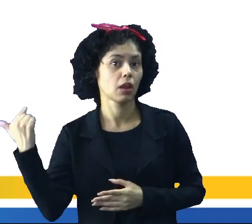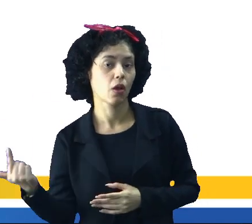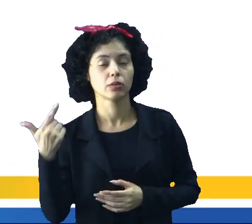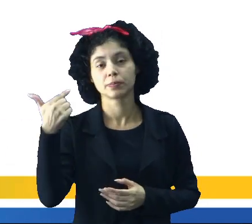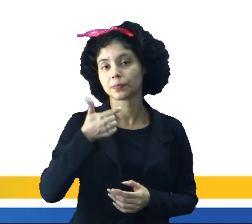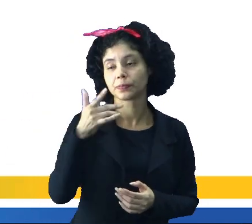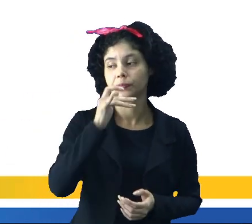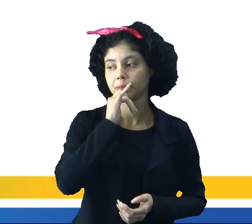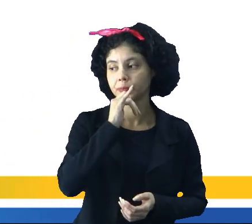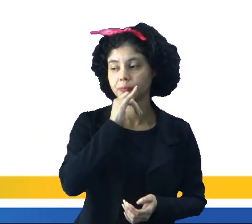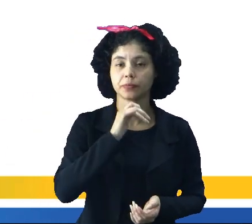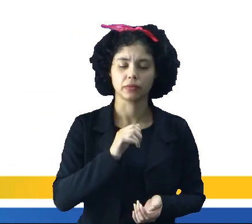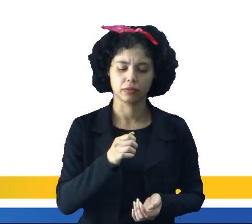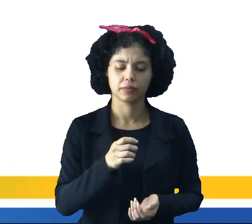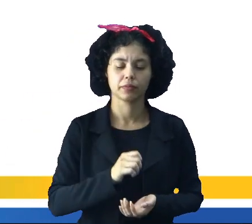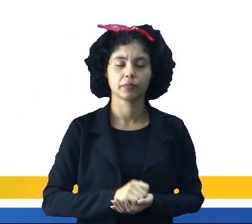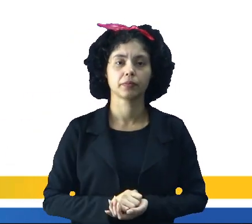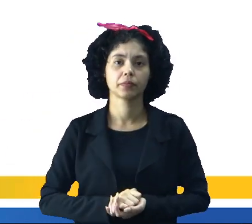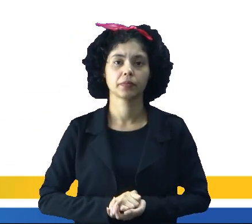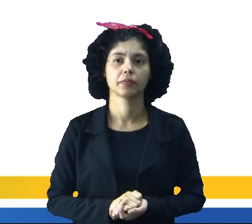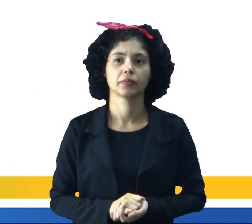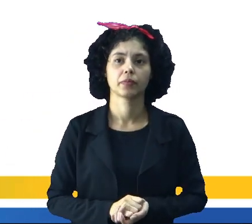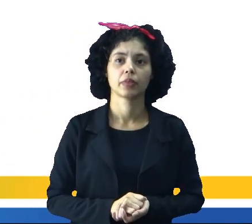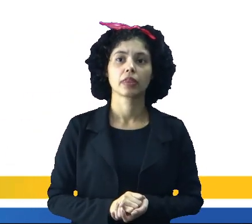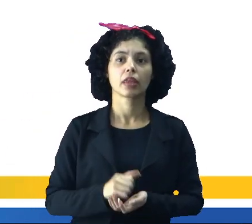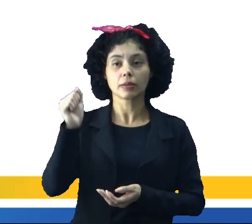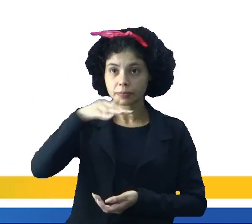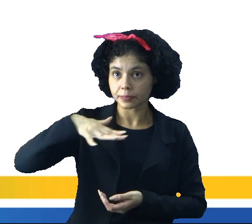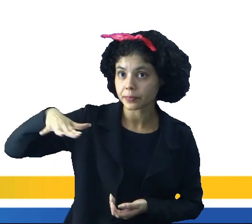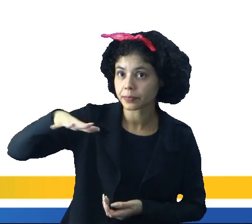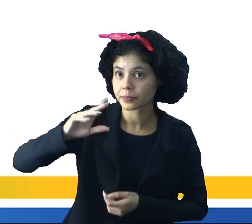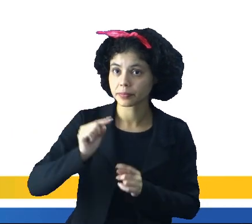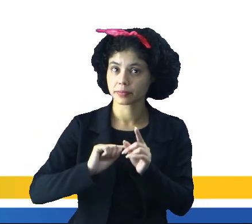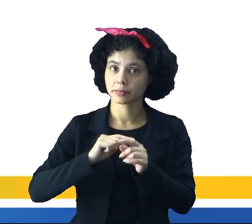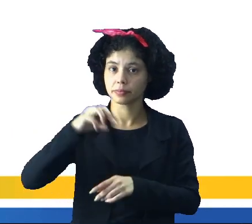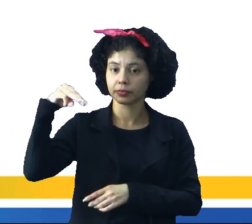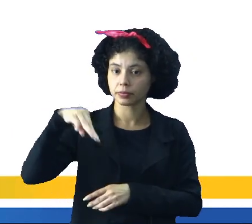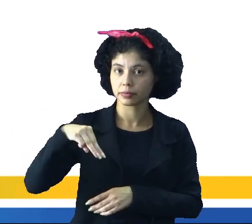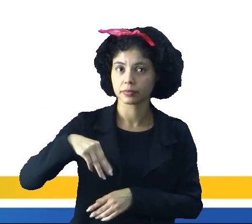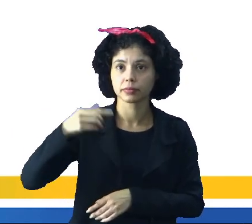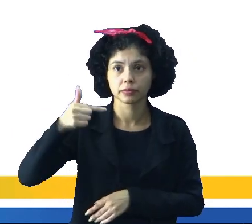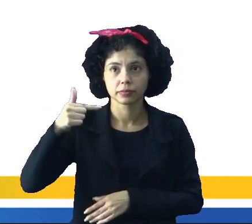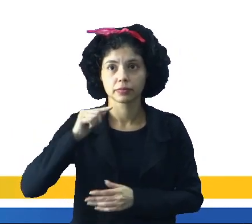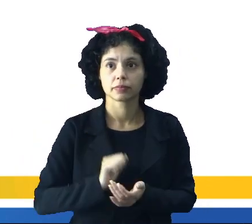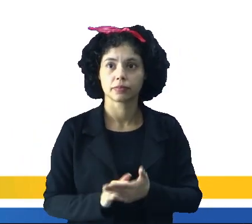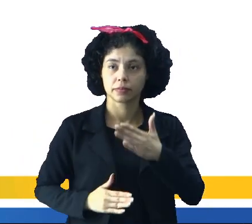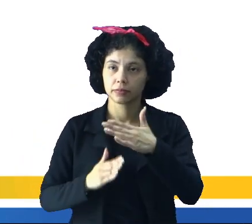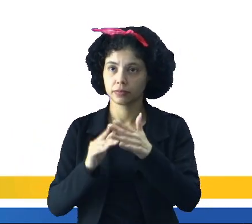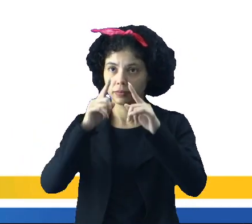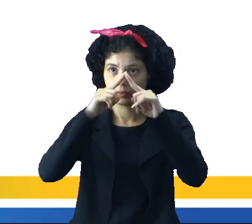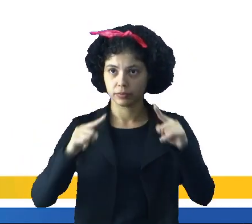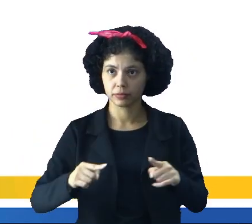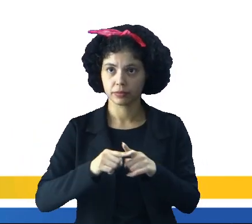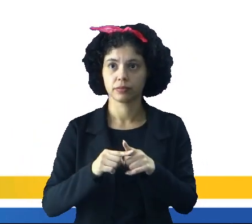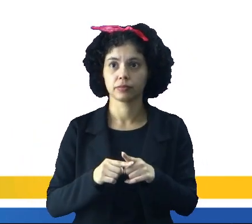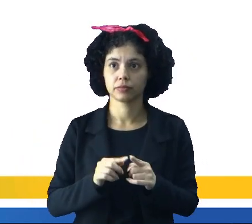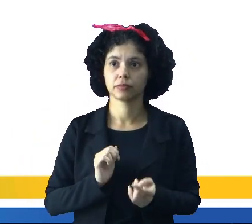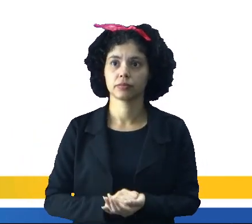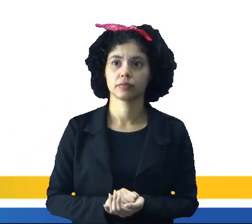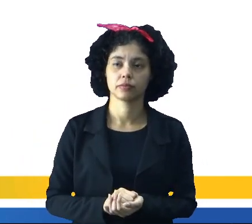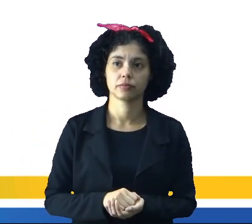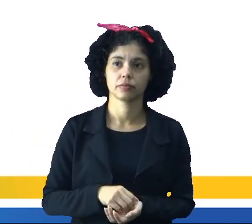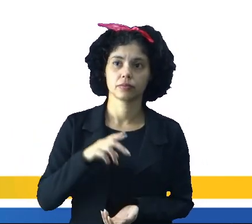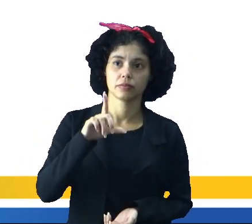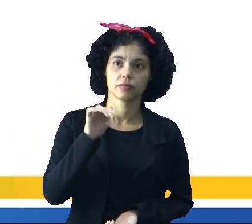Vamos a um segundo exemplo. Bem simples. A área em metros quadrados, limitada por um triângulo equilátero,